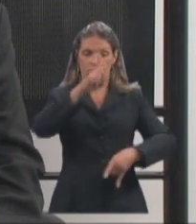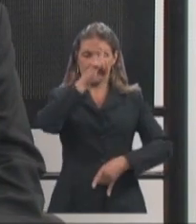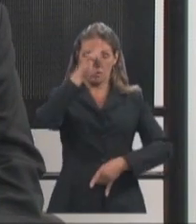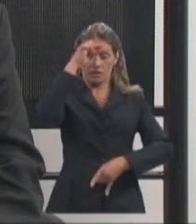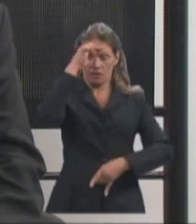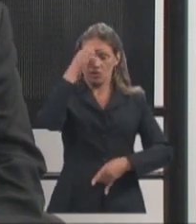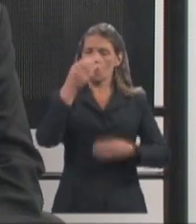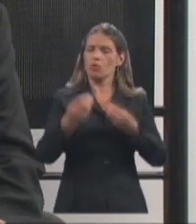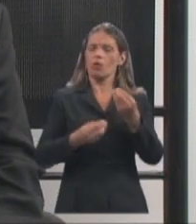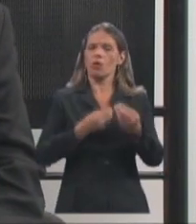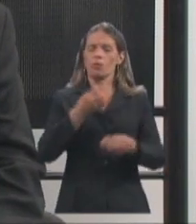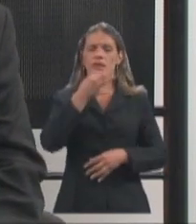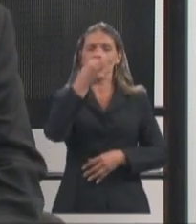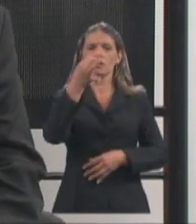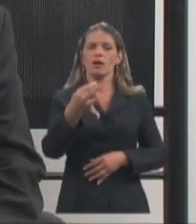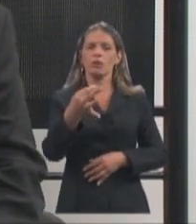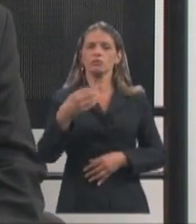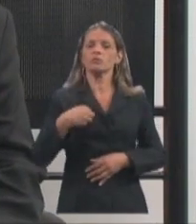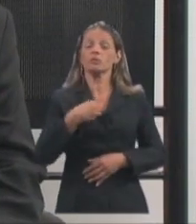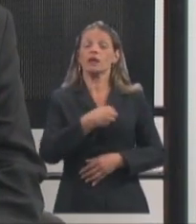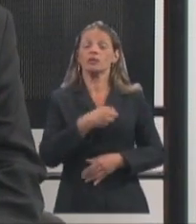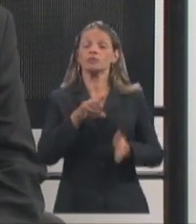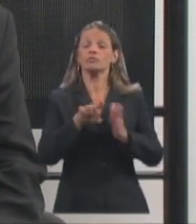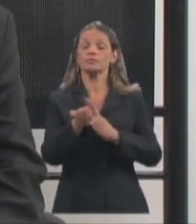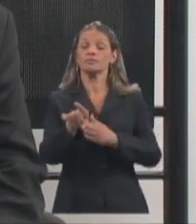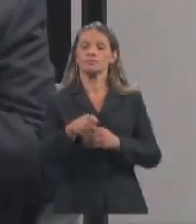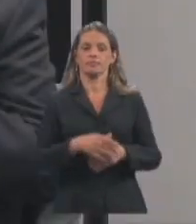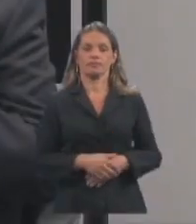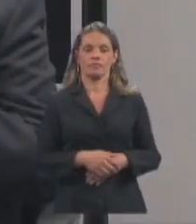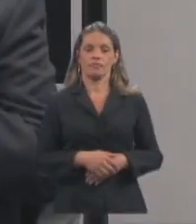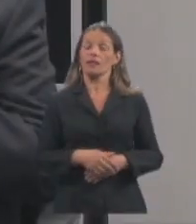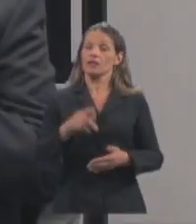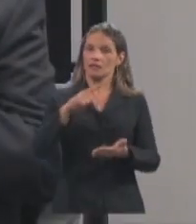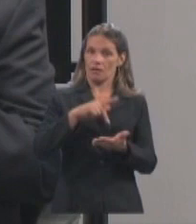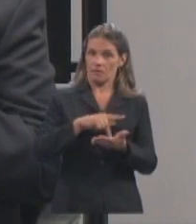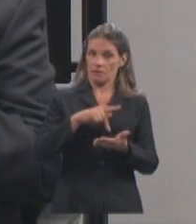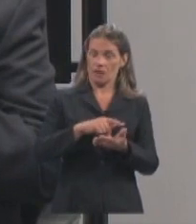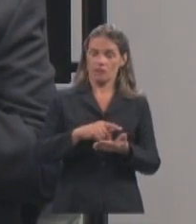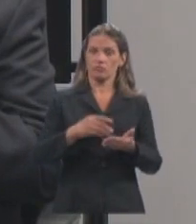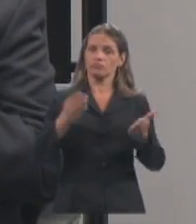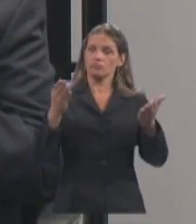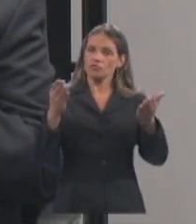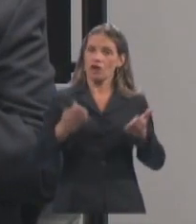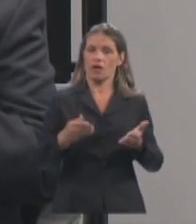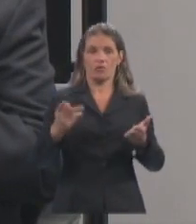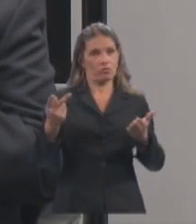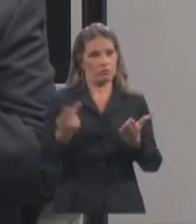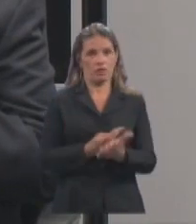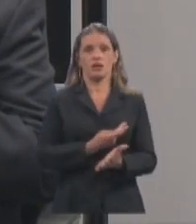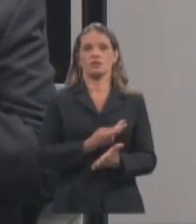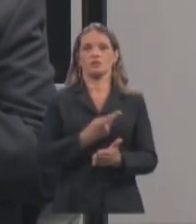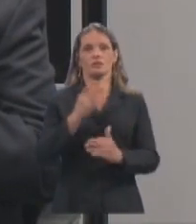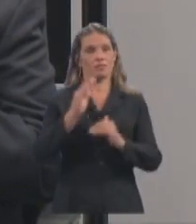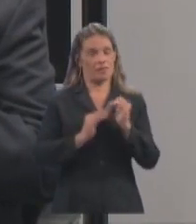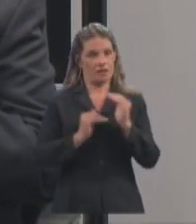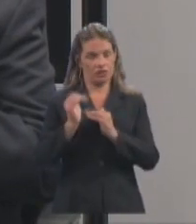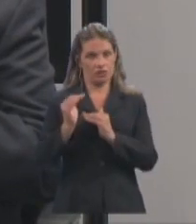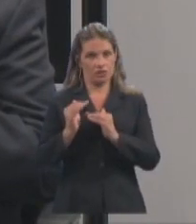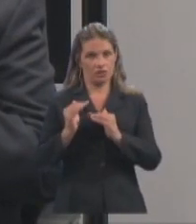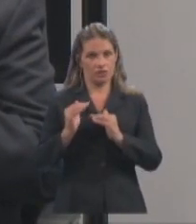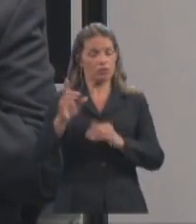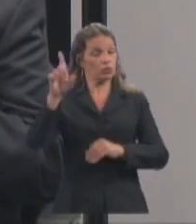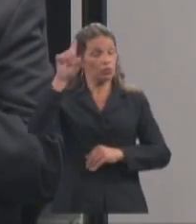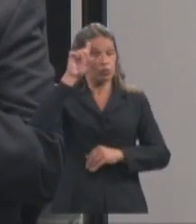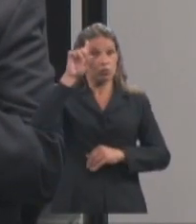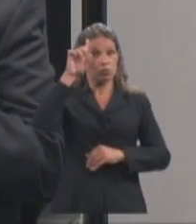a visão dos médicos Ou pelo menos a visão do Senhor na verdade isso já ocorre na prática eh